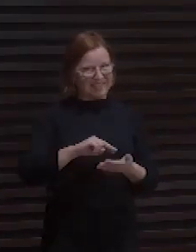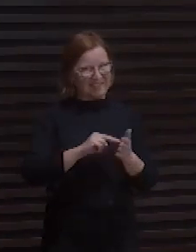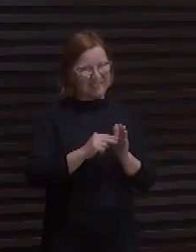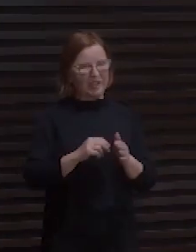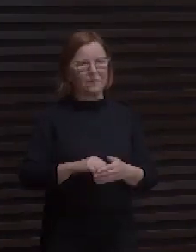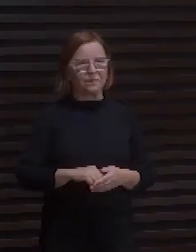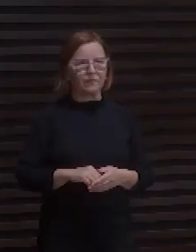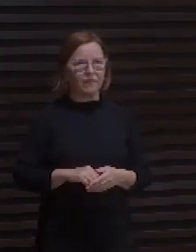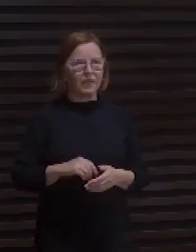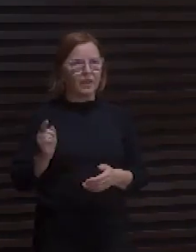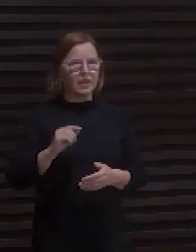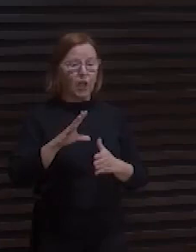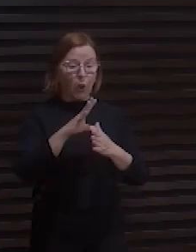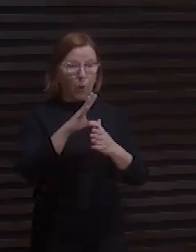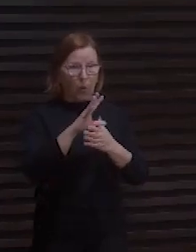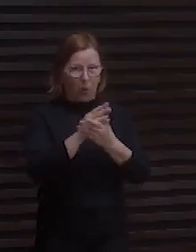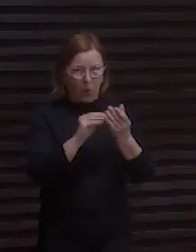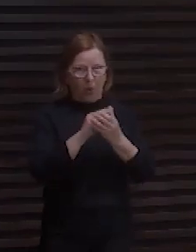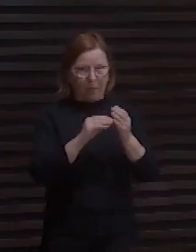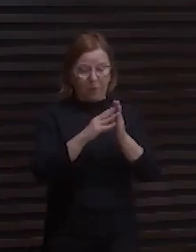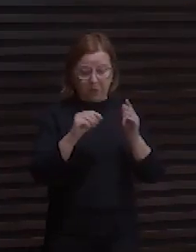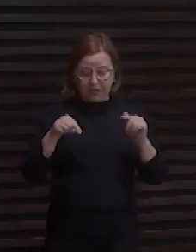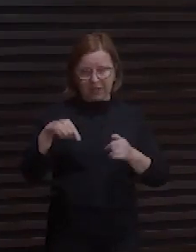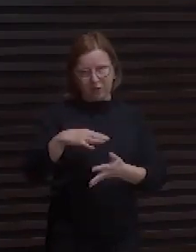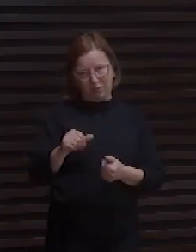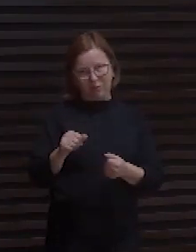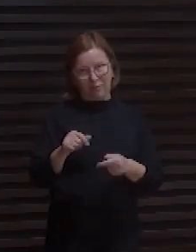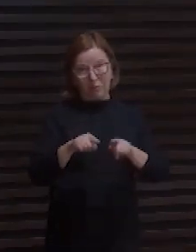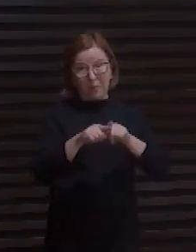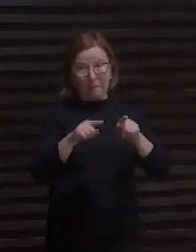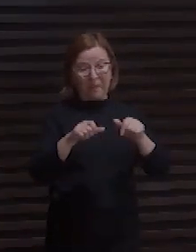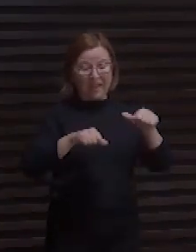A não conformação com este mundo vem por uma transformação de mente.